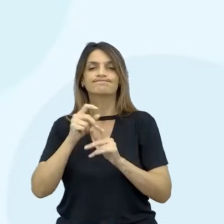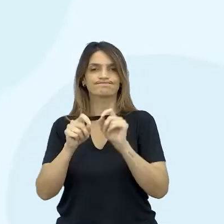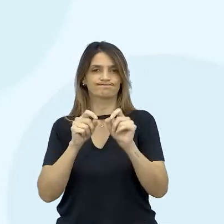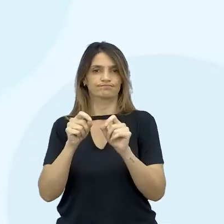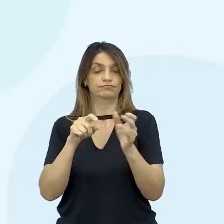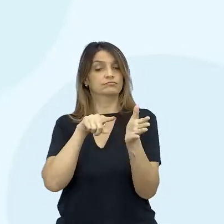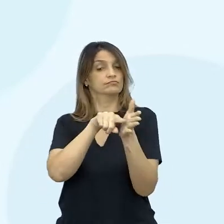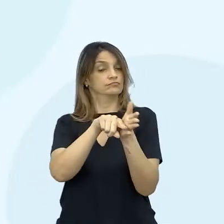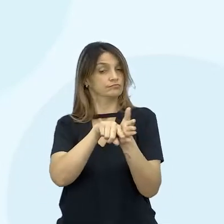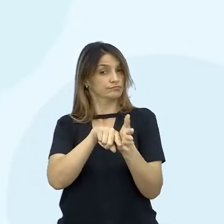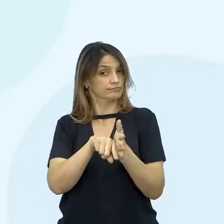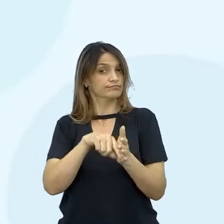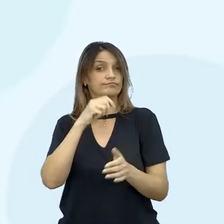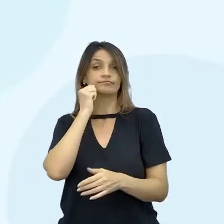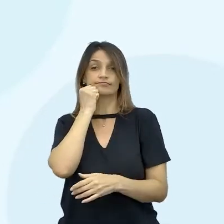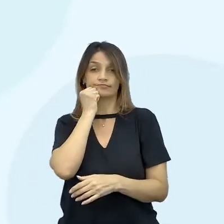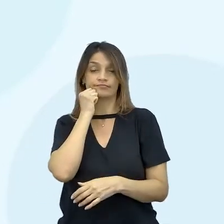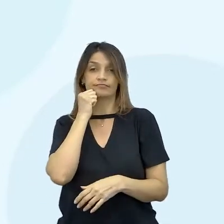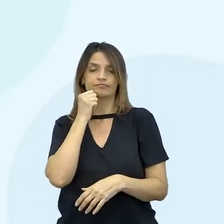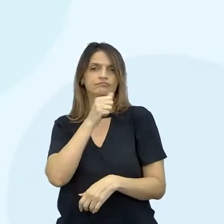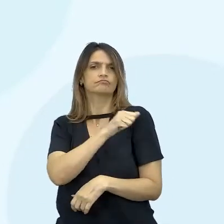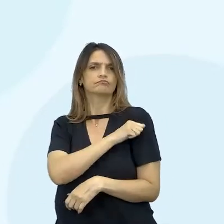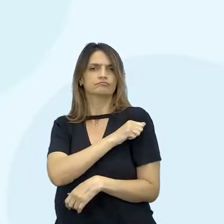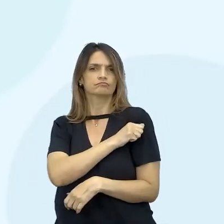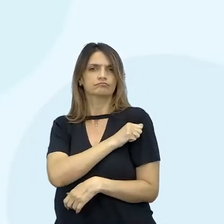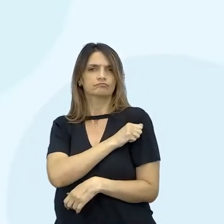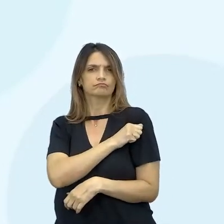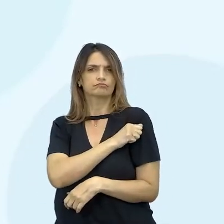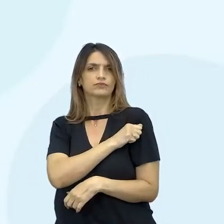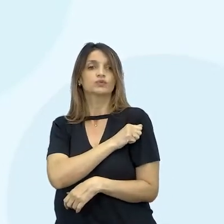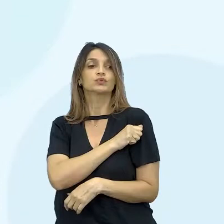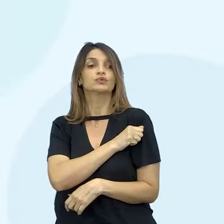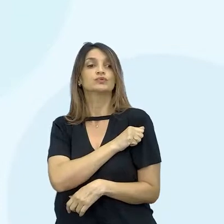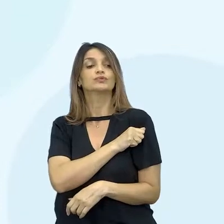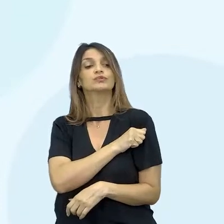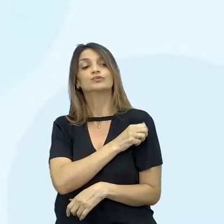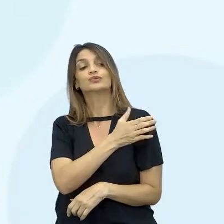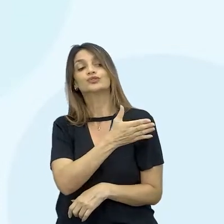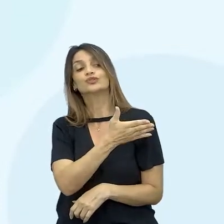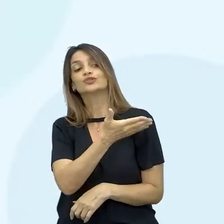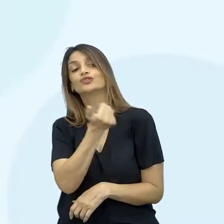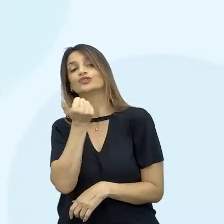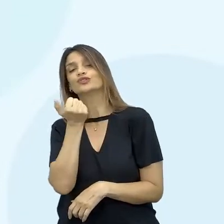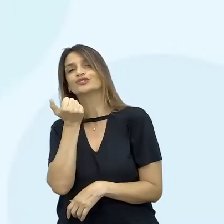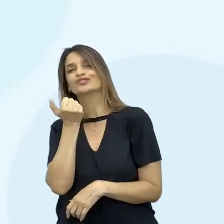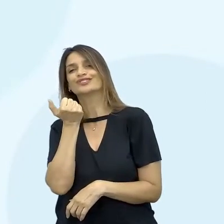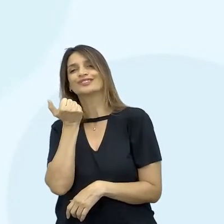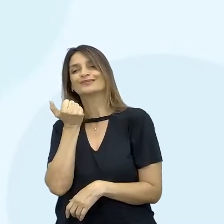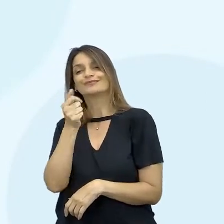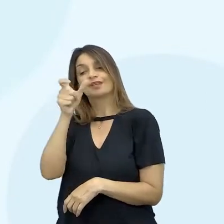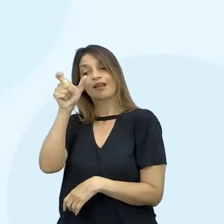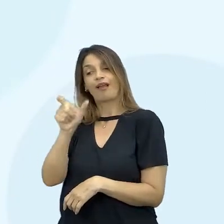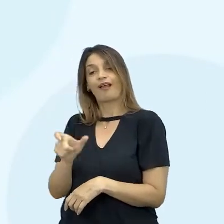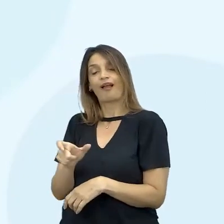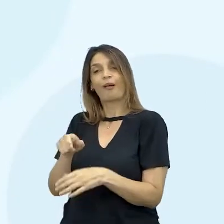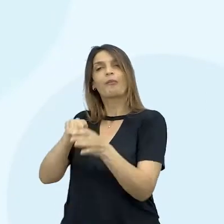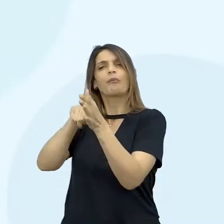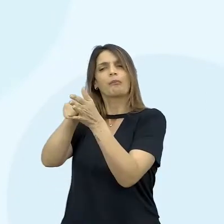investigação científica, o estudante ele é convidado a ser um pesquisador.